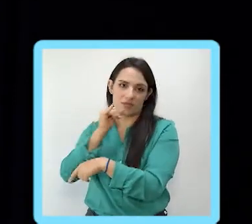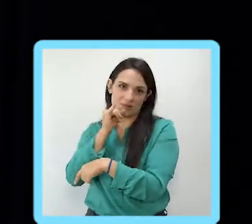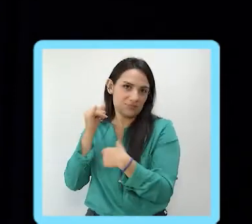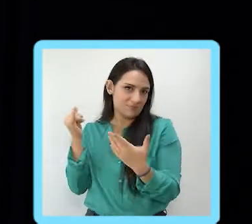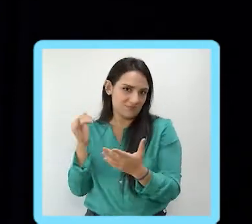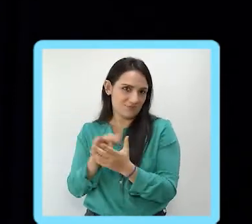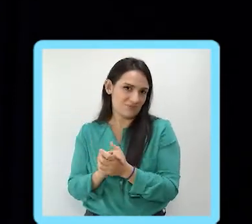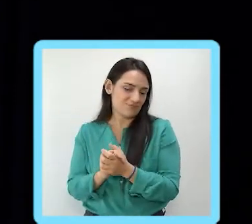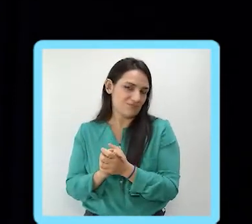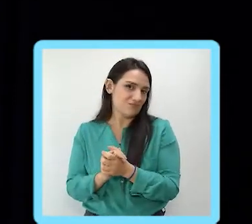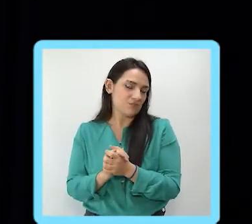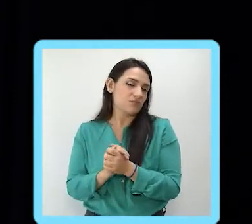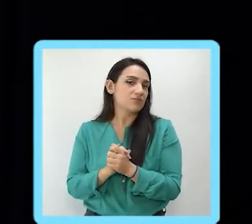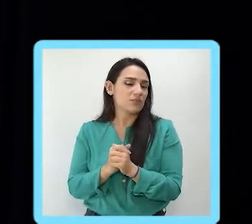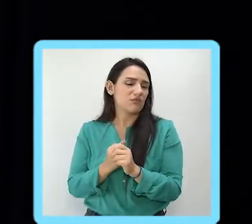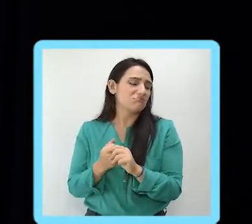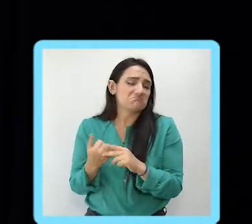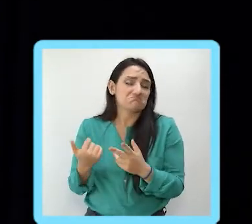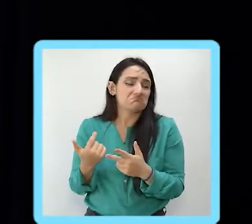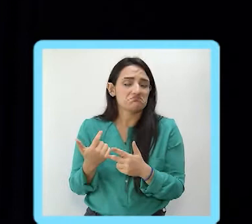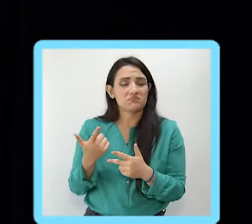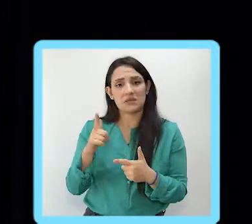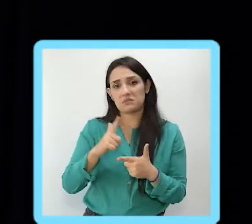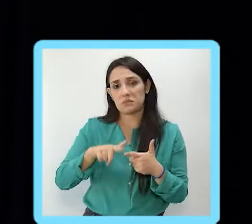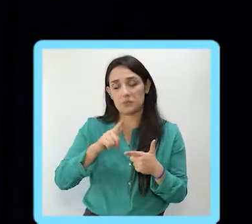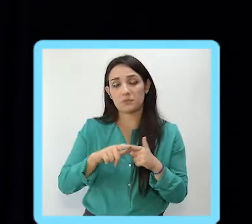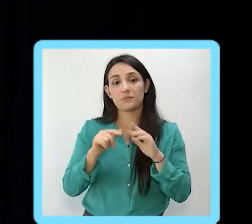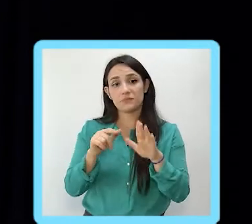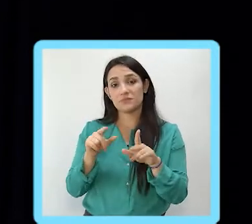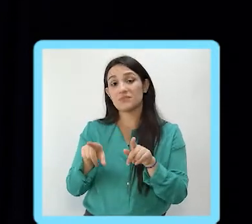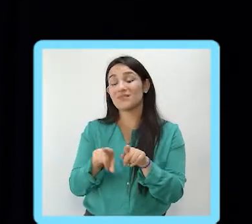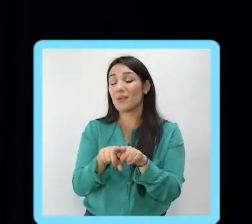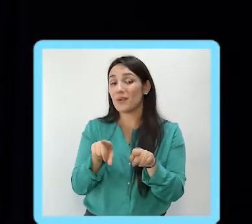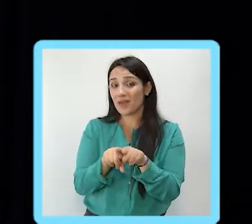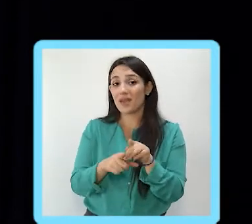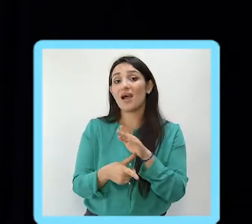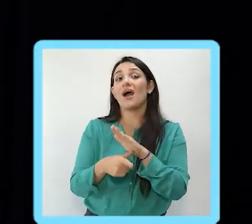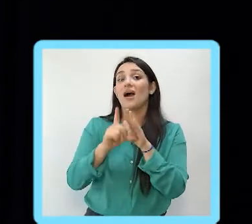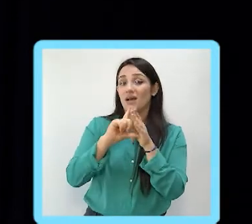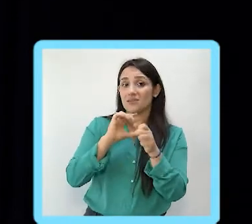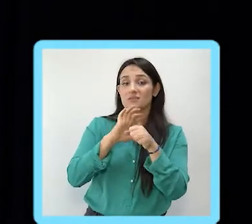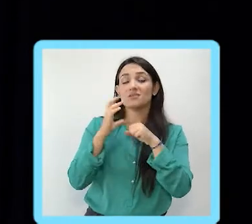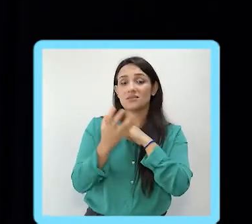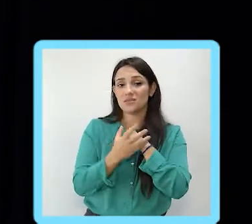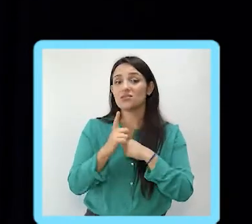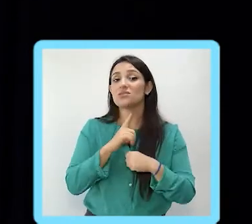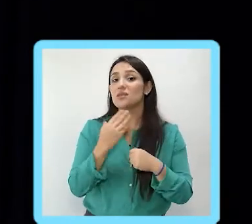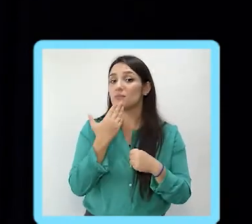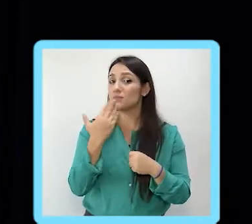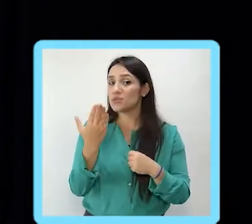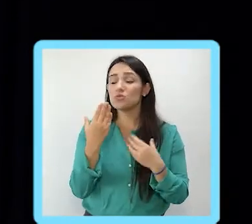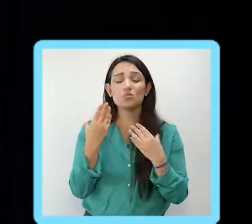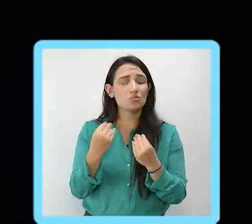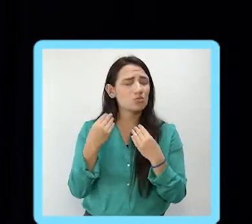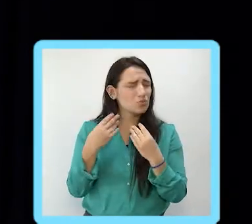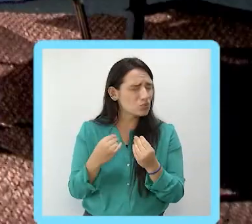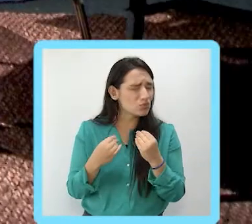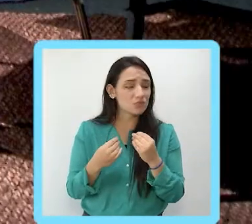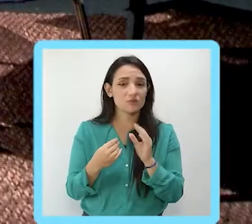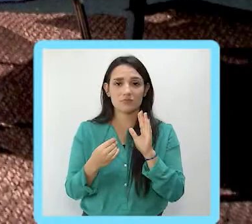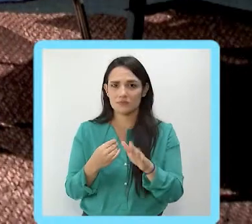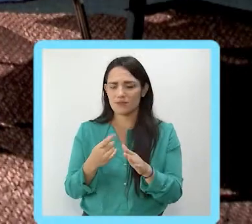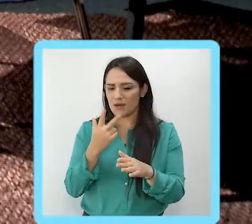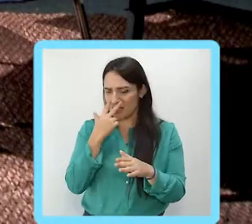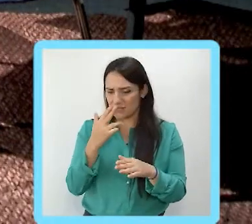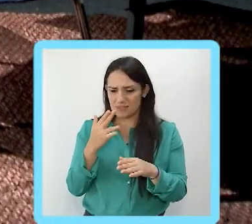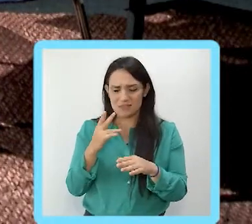também facilita um pouco, né? E um dos pedidos que a gente tinha antes da pandemia, Benhur, isso é muito interessante, que eu falo